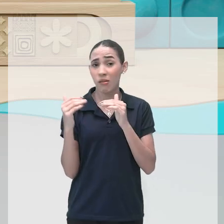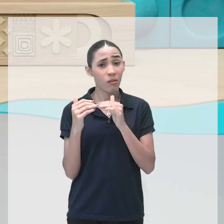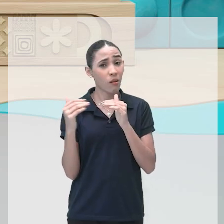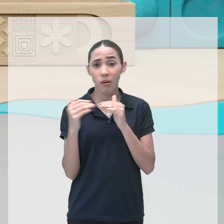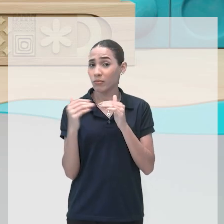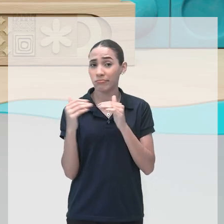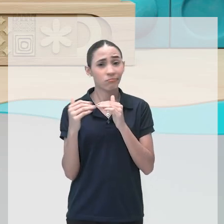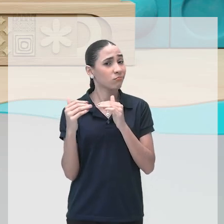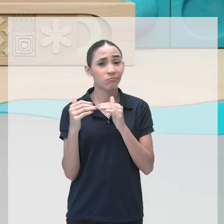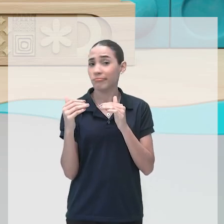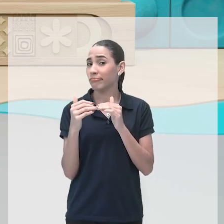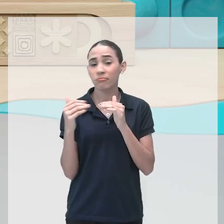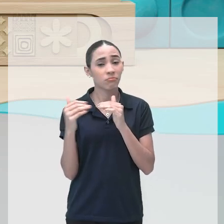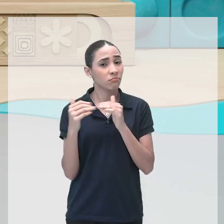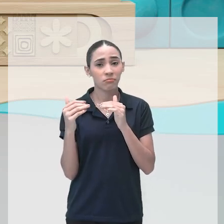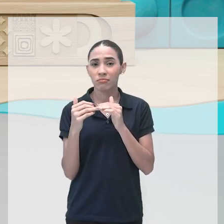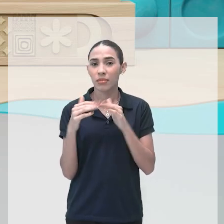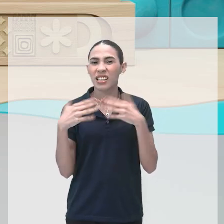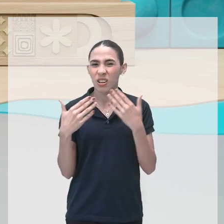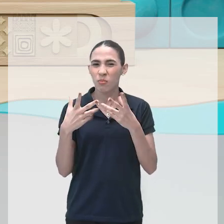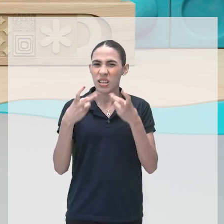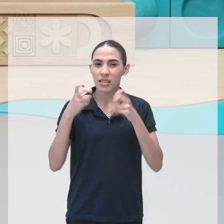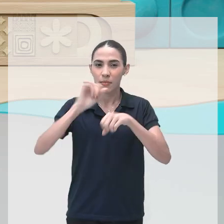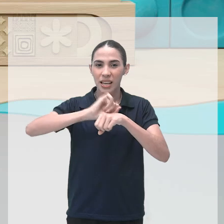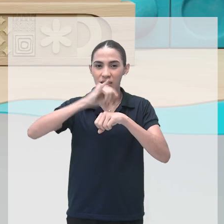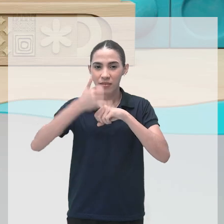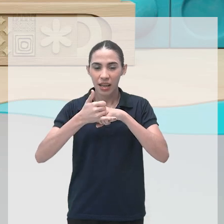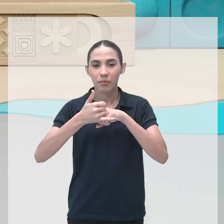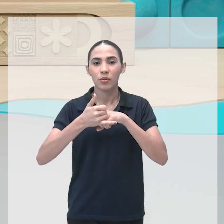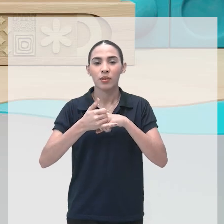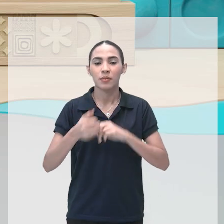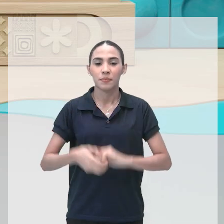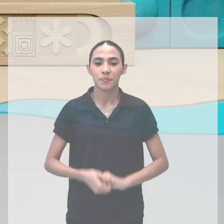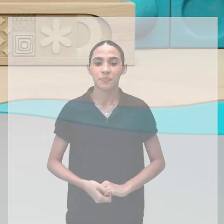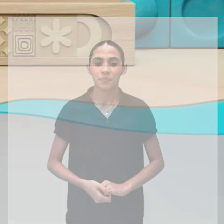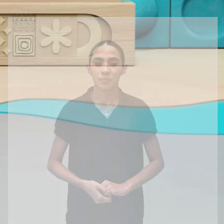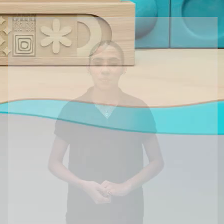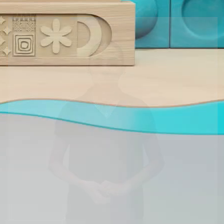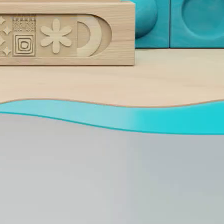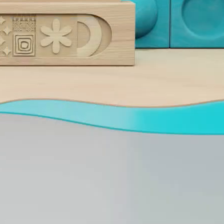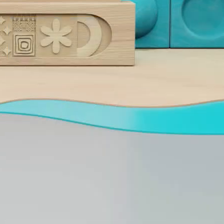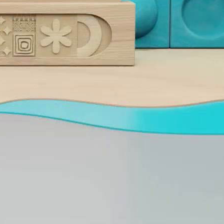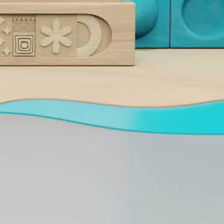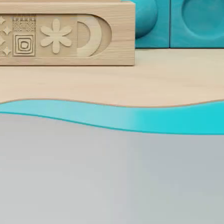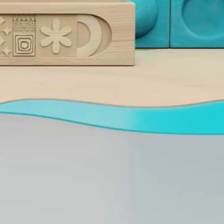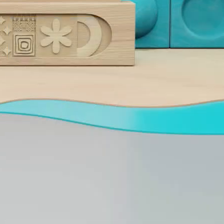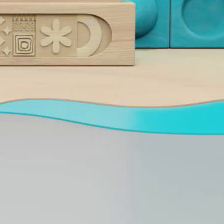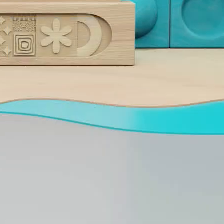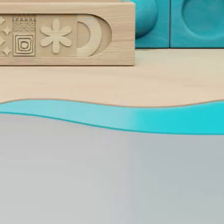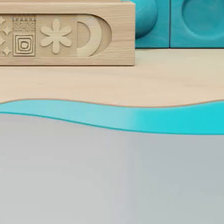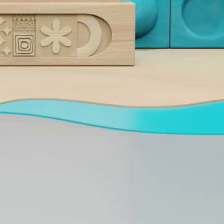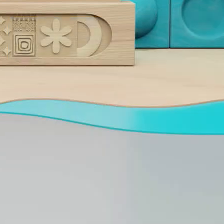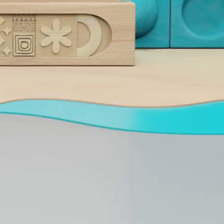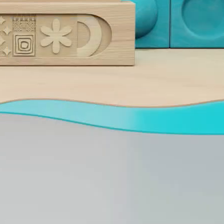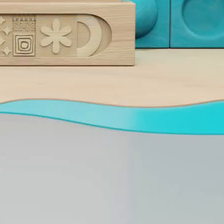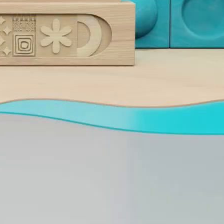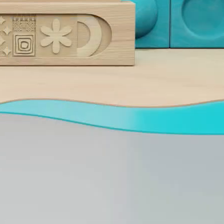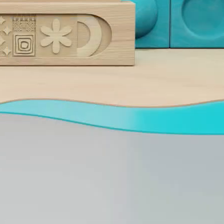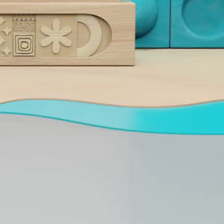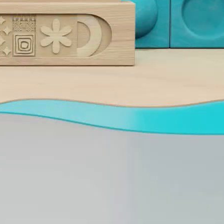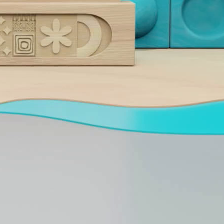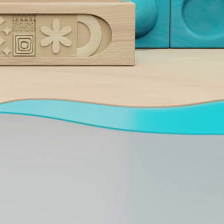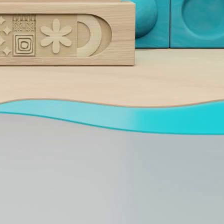só, o não, esse advérbio de negação presente já na fala. Outro ponto que pode ser